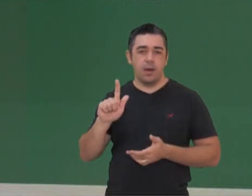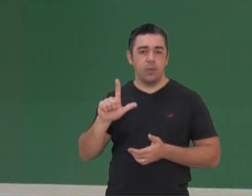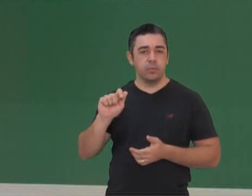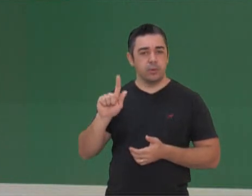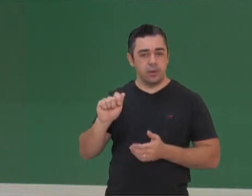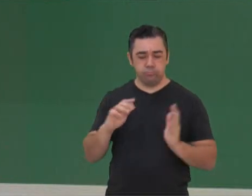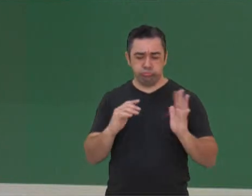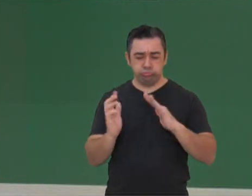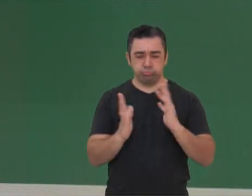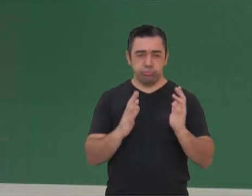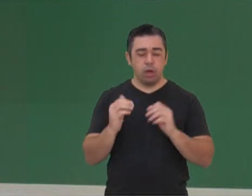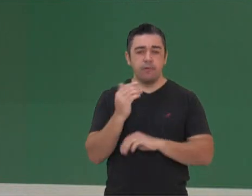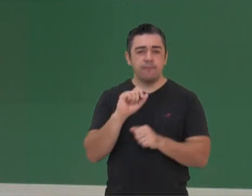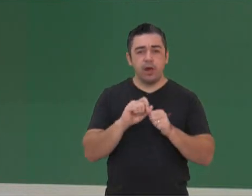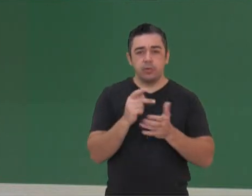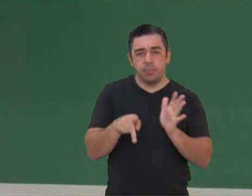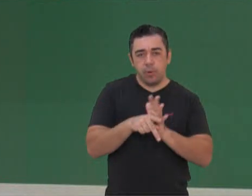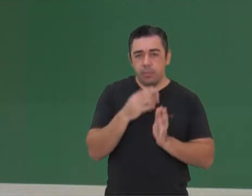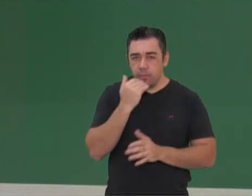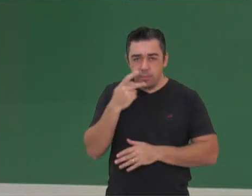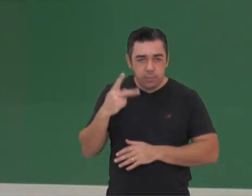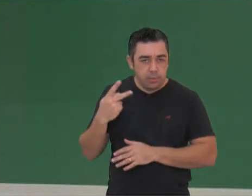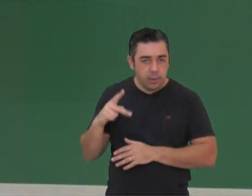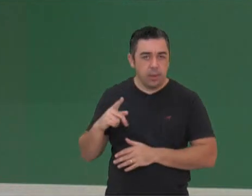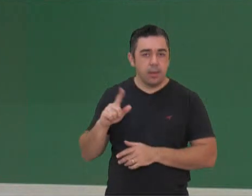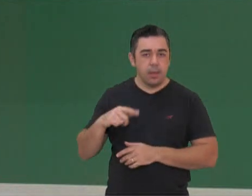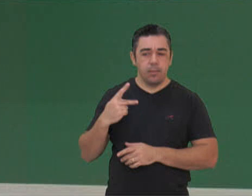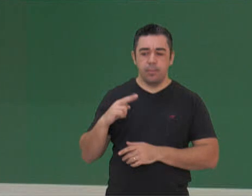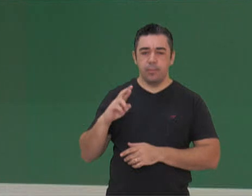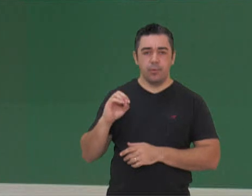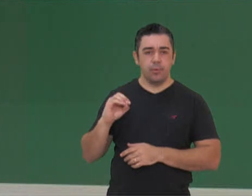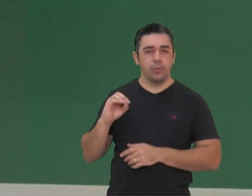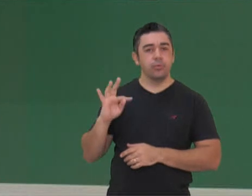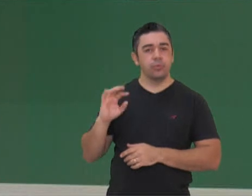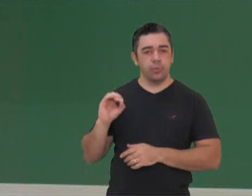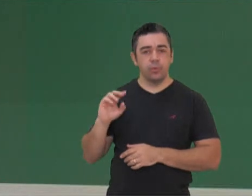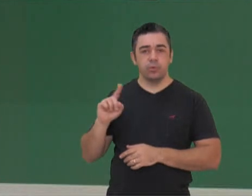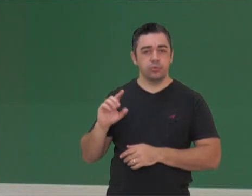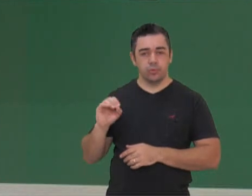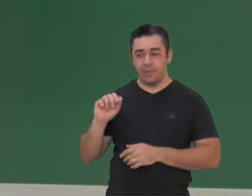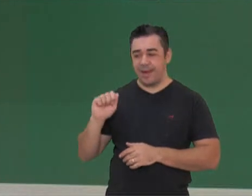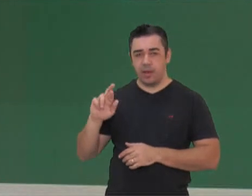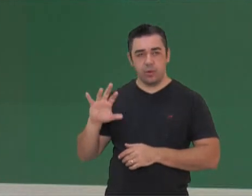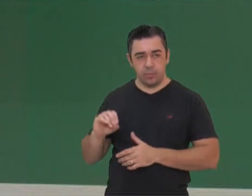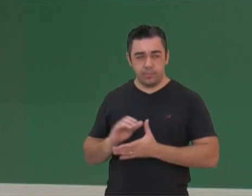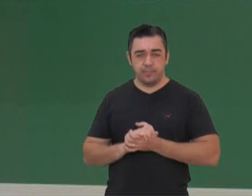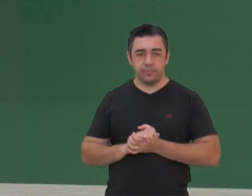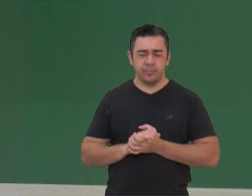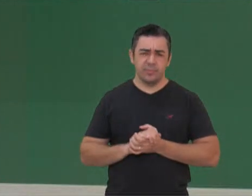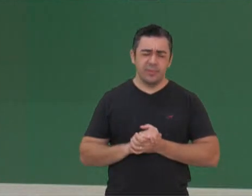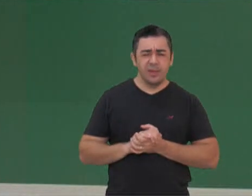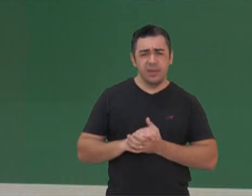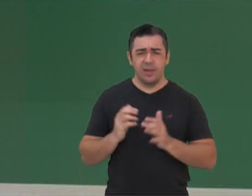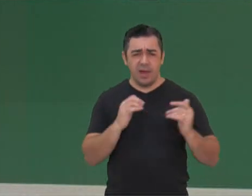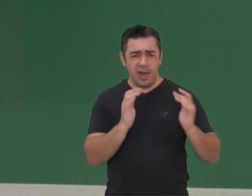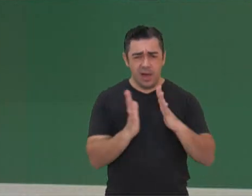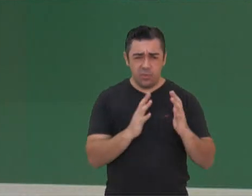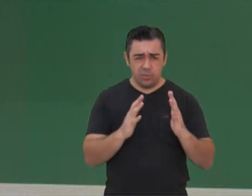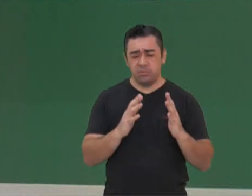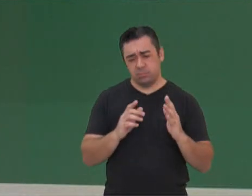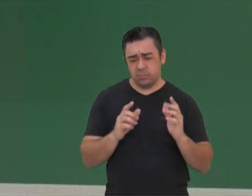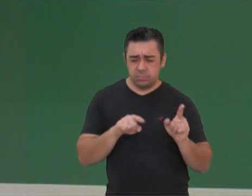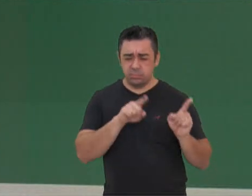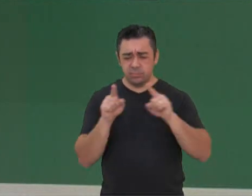próprio alimento, são protozoários e algas. Importante desse grupo é mostrar que eles são bem diferentes, né? A alga e o protozoário, eles não têm muita coisa em